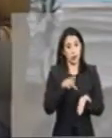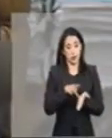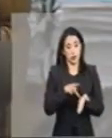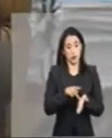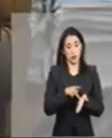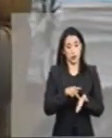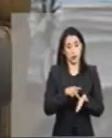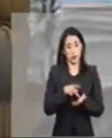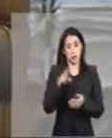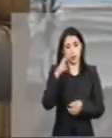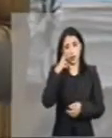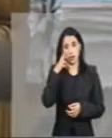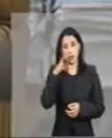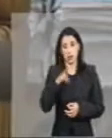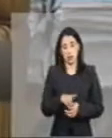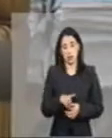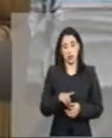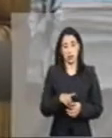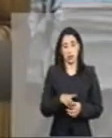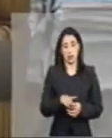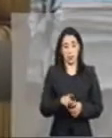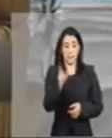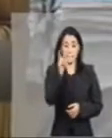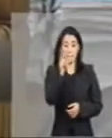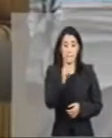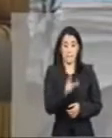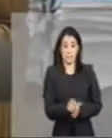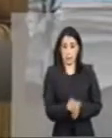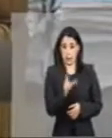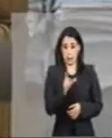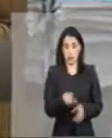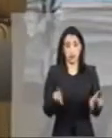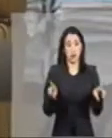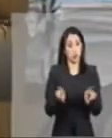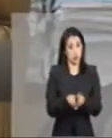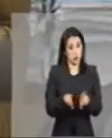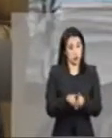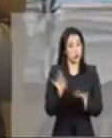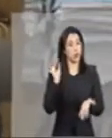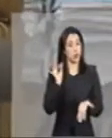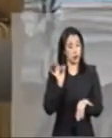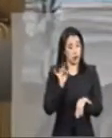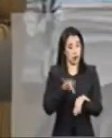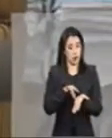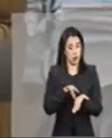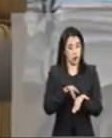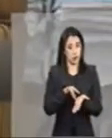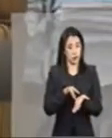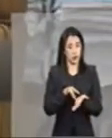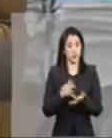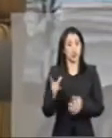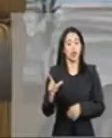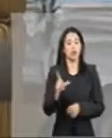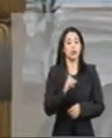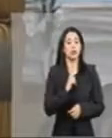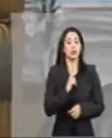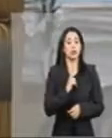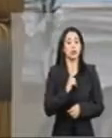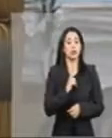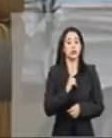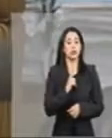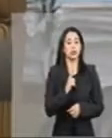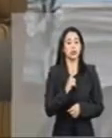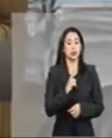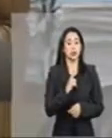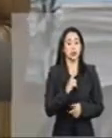de inviolabilidade pessoal e também real existe em